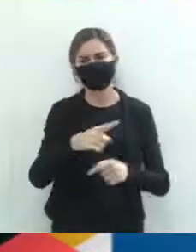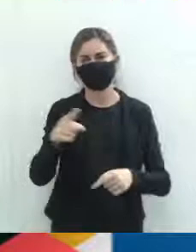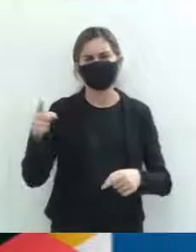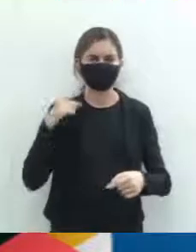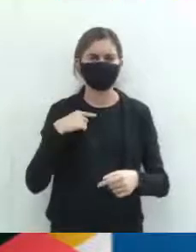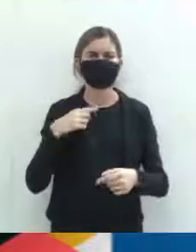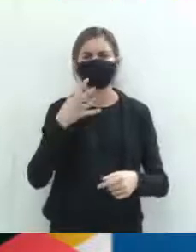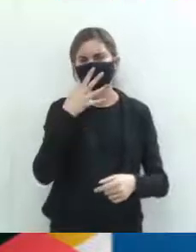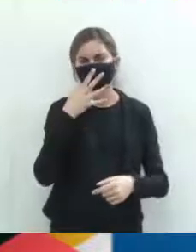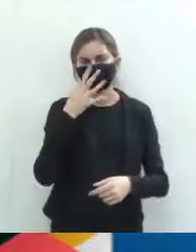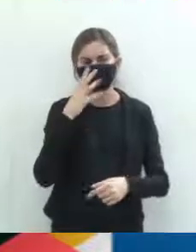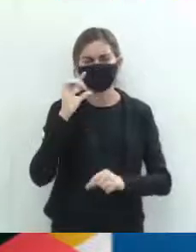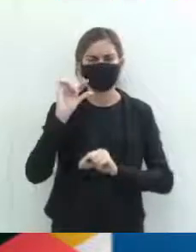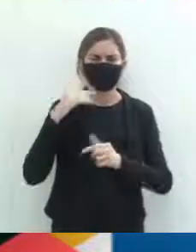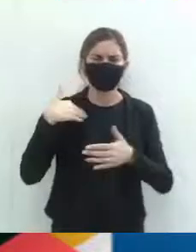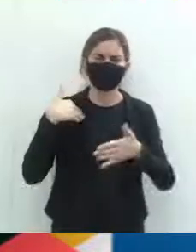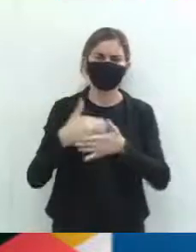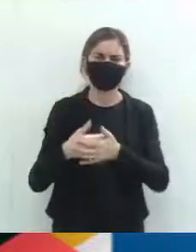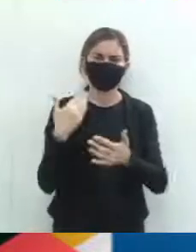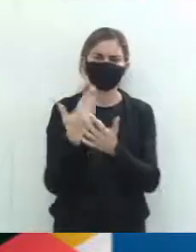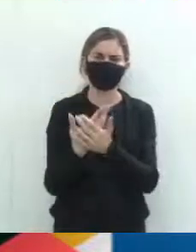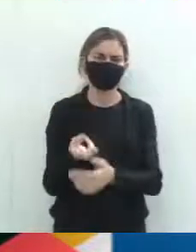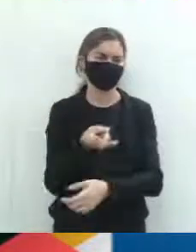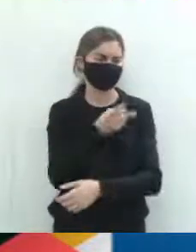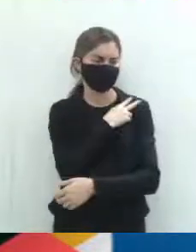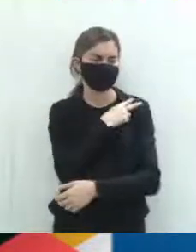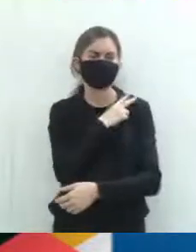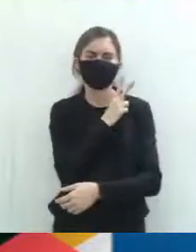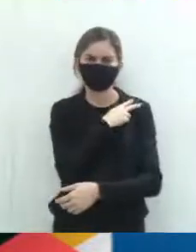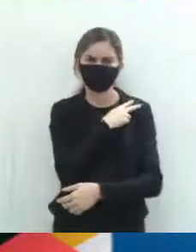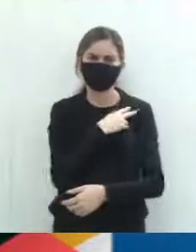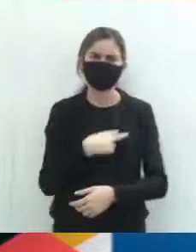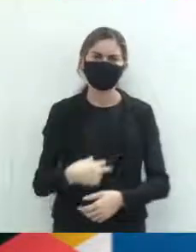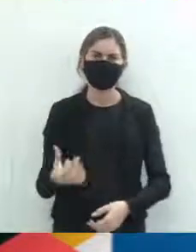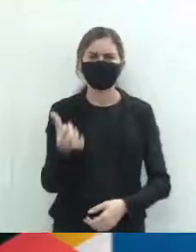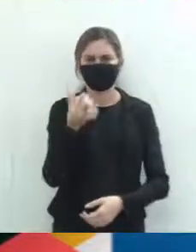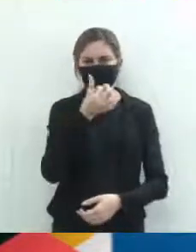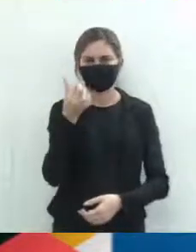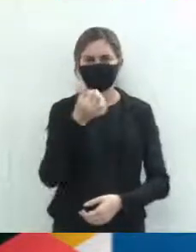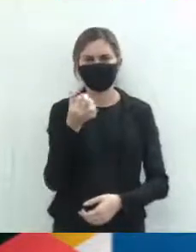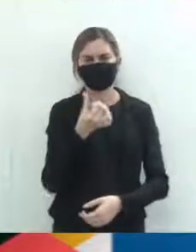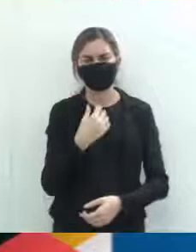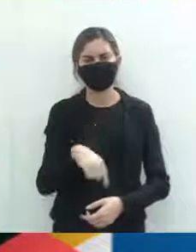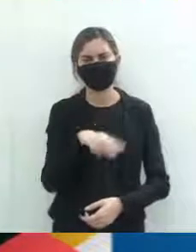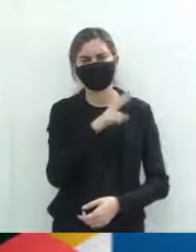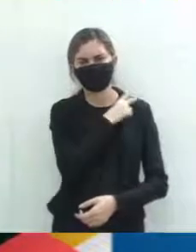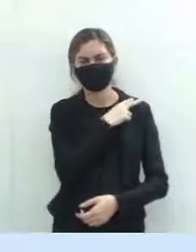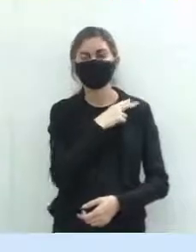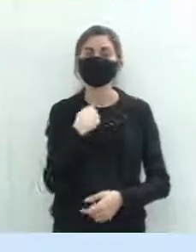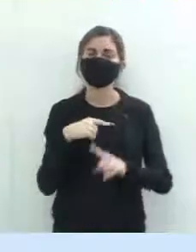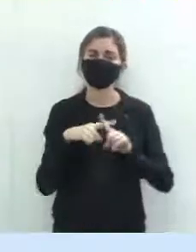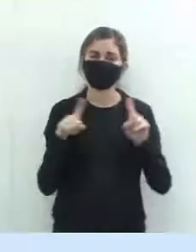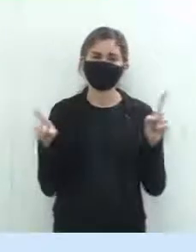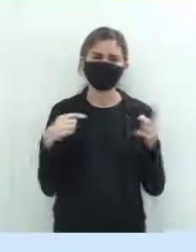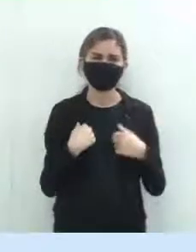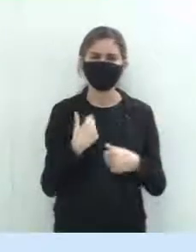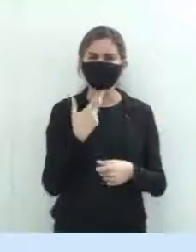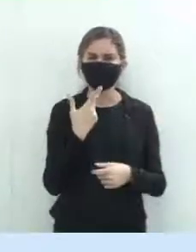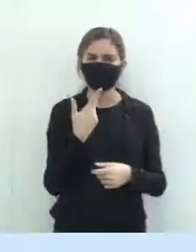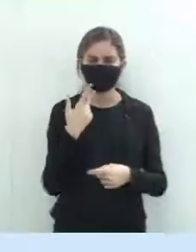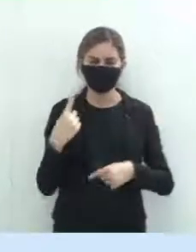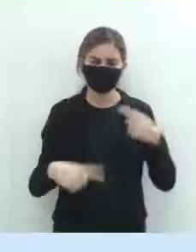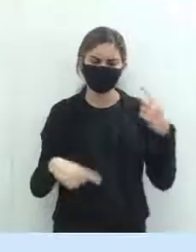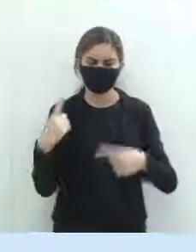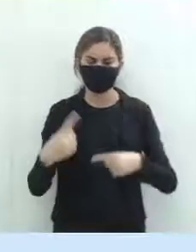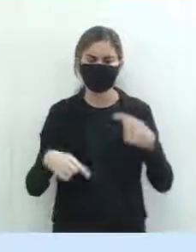pode até assistir um pouquinho da aula do segundo ano, né? A aula 6 da galera aí do segundo ano. Mas quando a gente fala em política